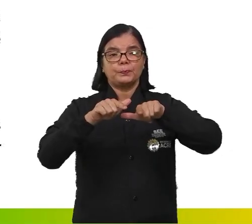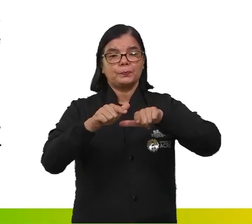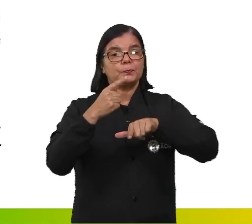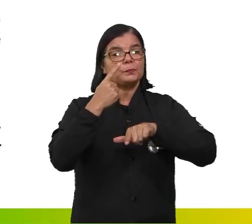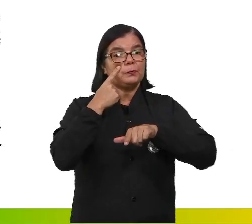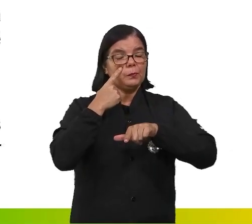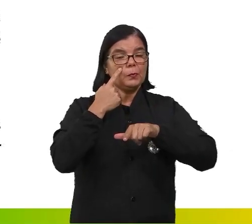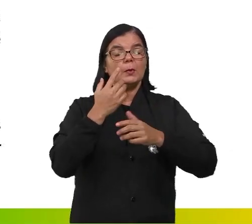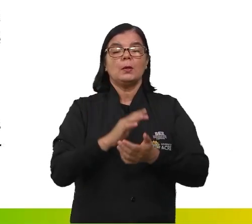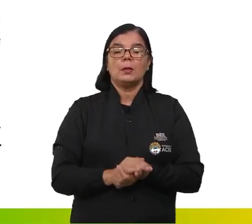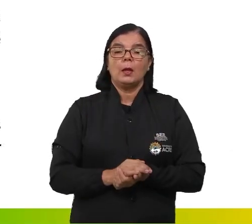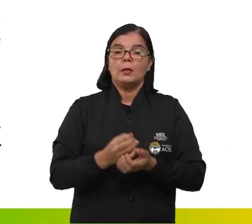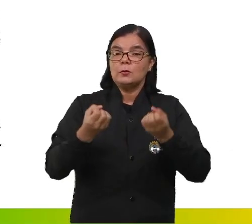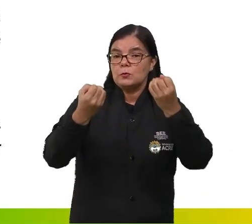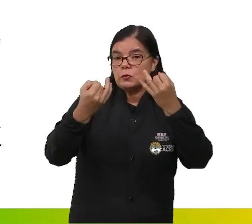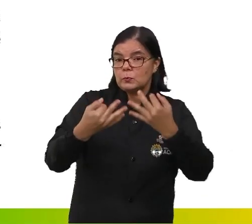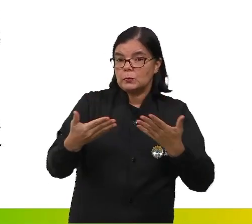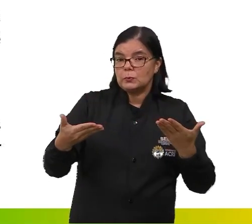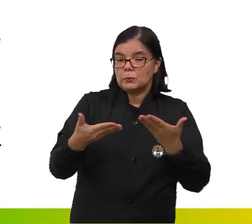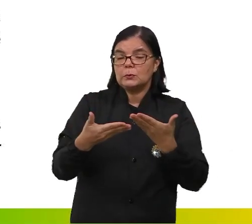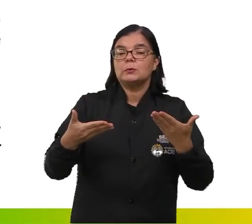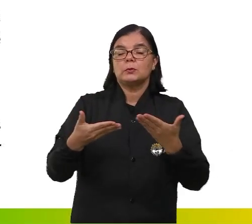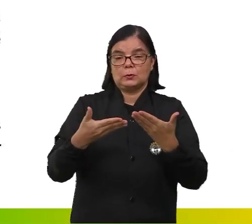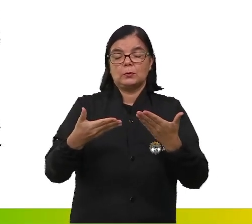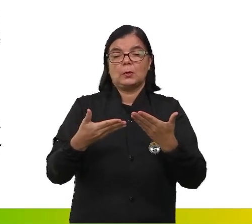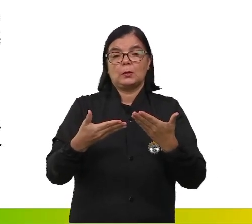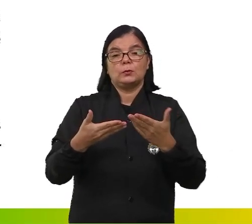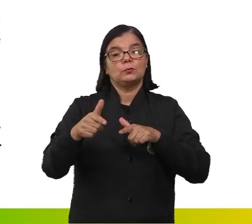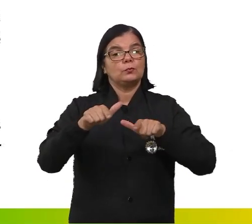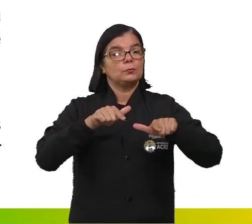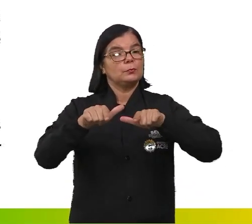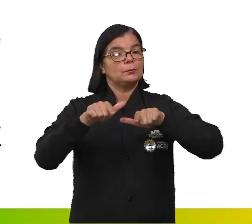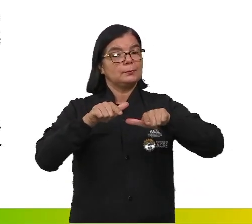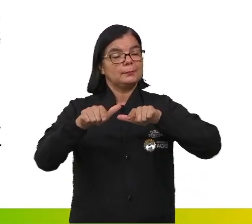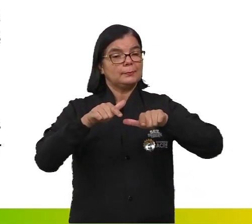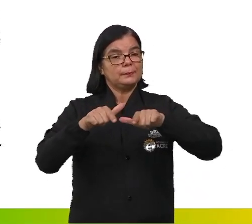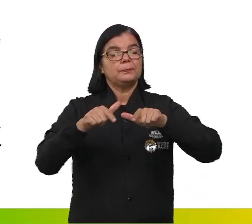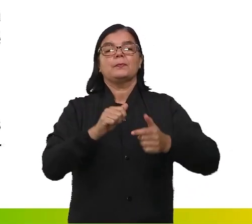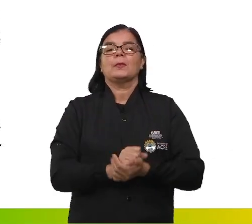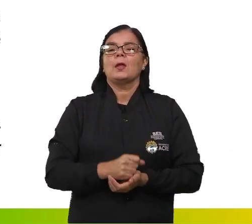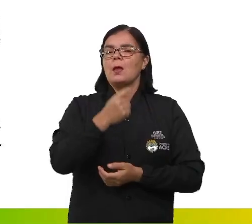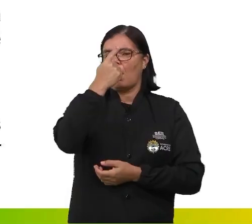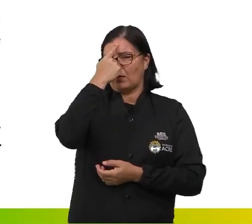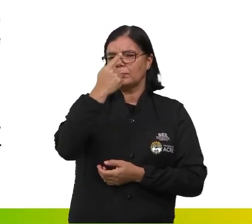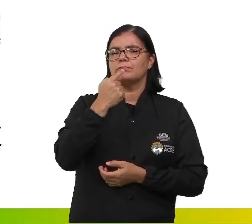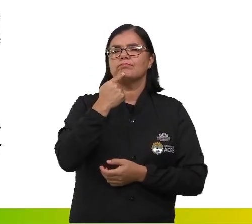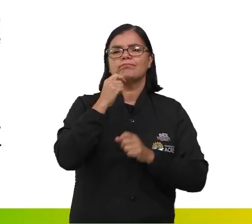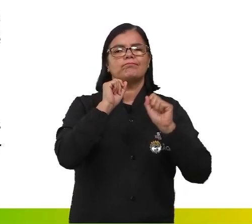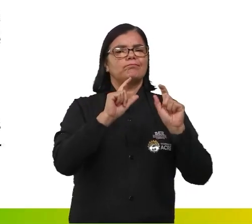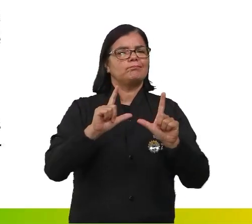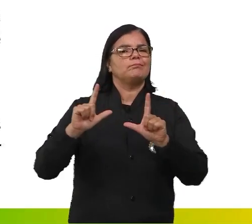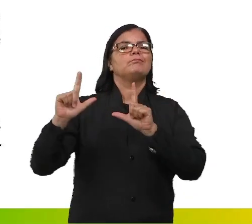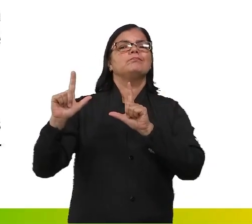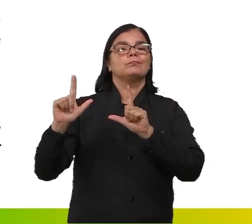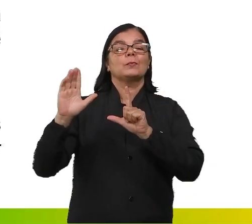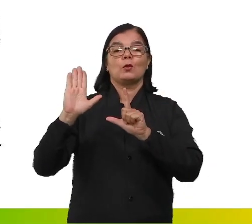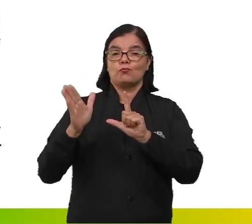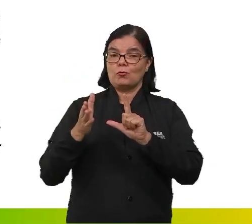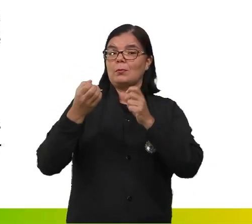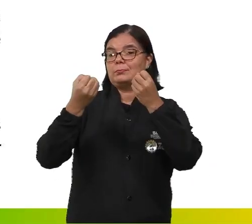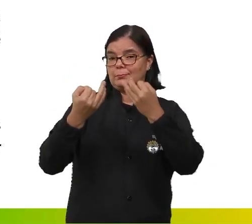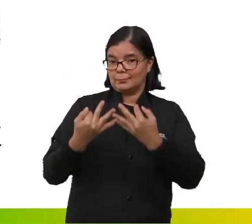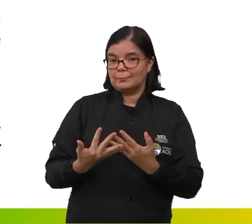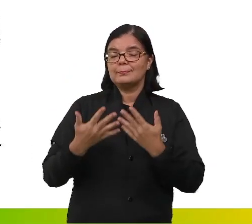vamos tratar dessas desigualdades agora no mercado de trabalho. E a imagem que nós temos aí já fala por si